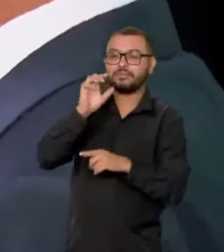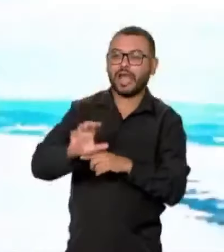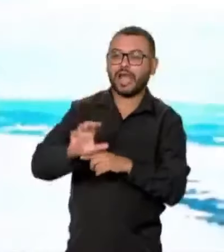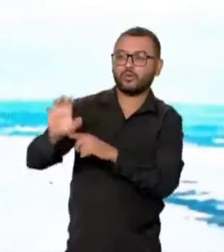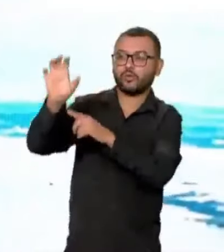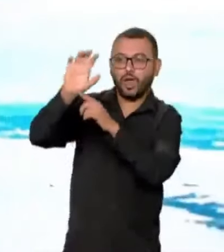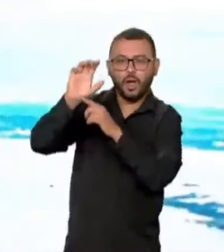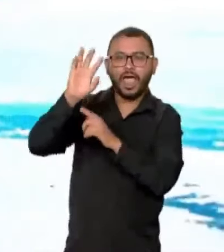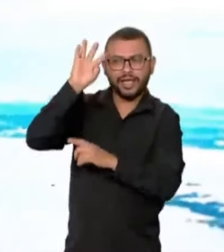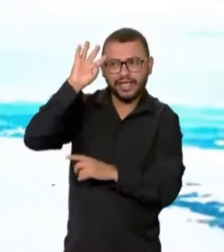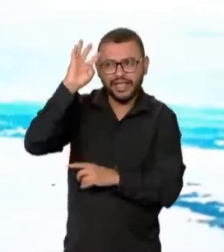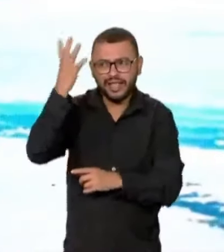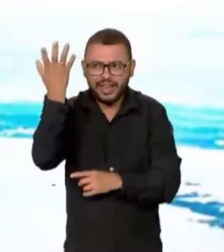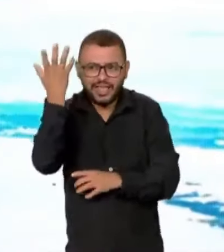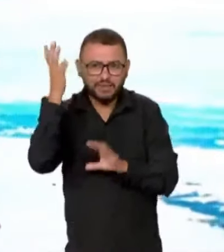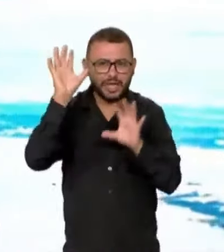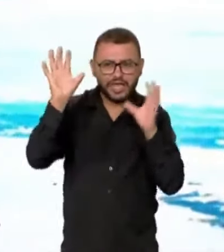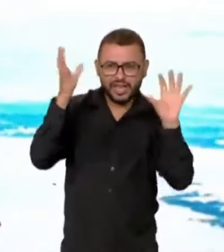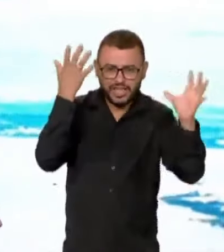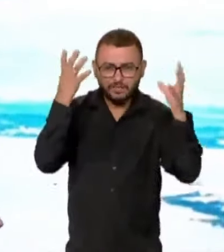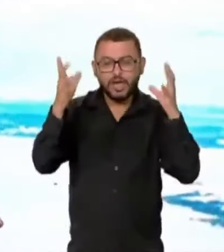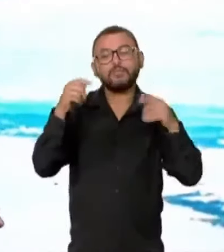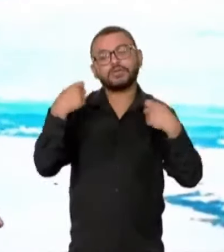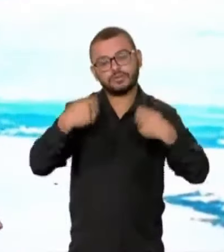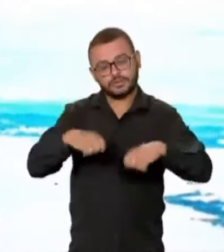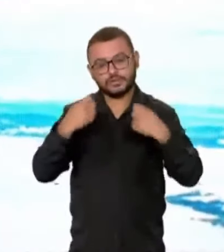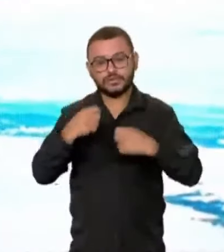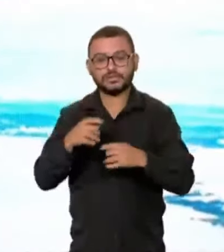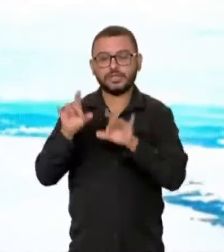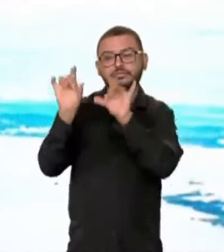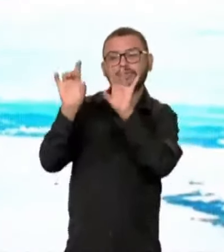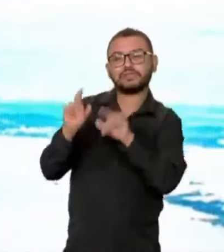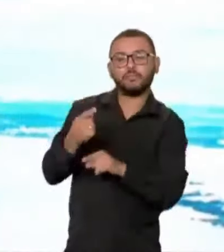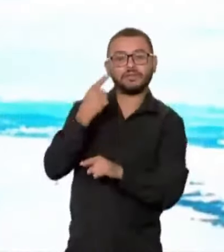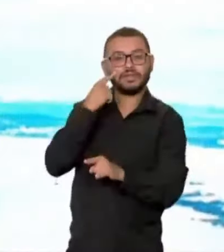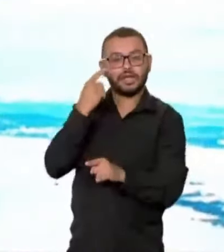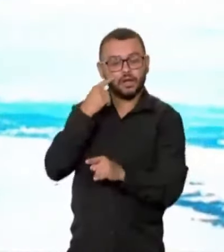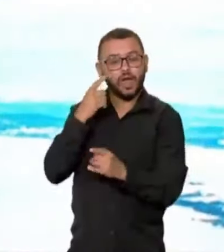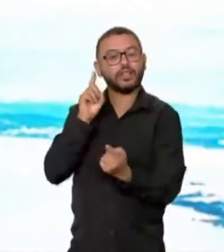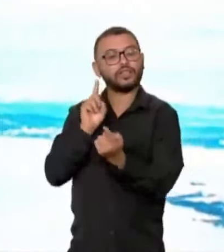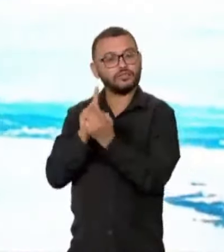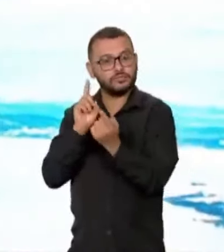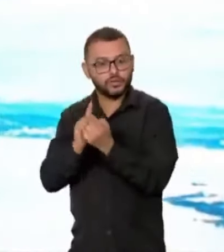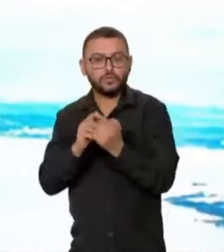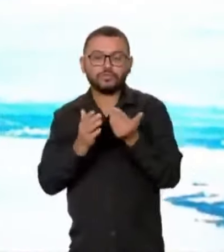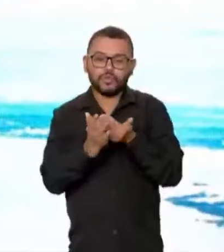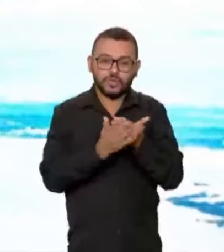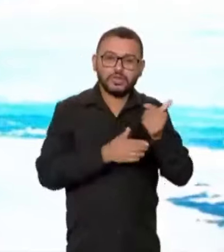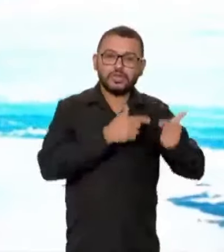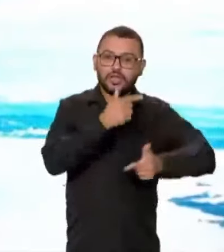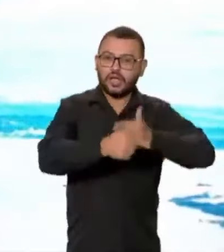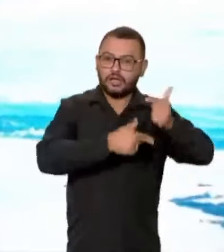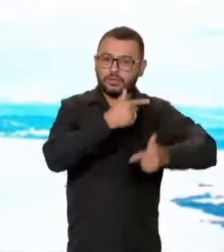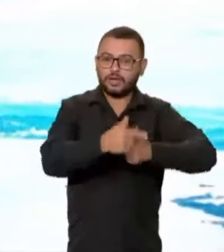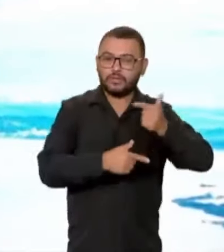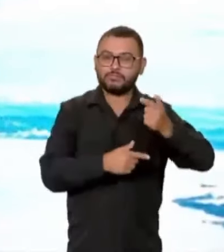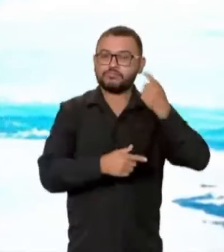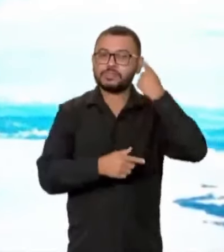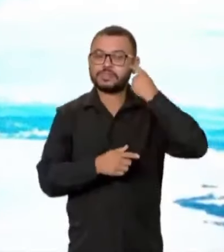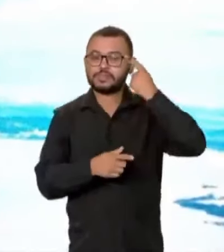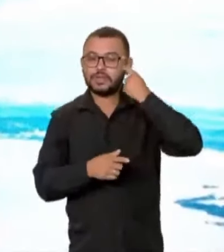ele terá que ter uma ação especial, e é por isso que nós estamos trabalhando a construção de um